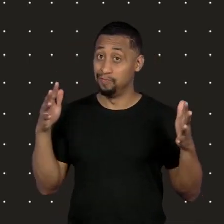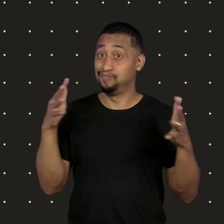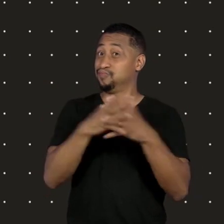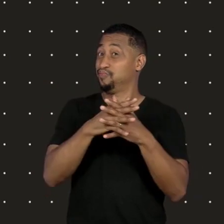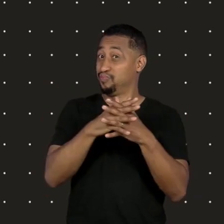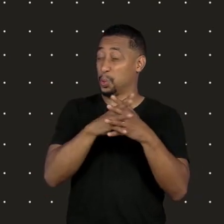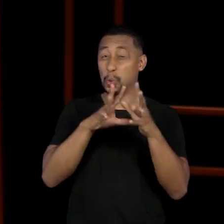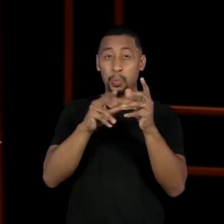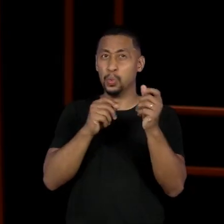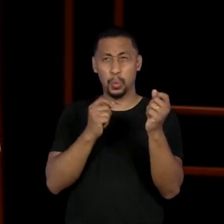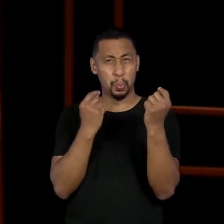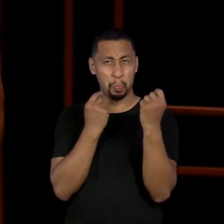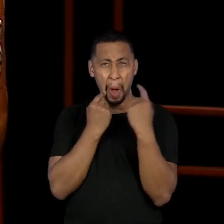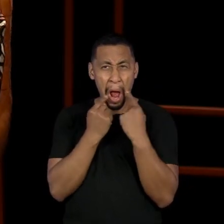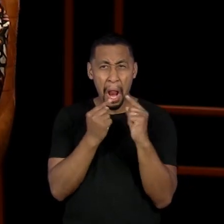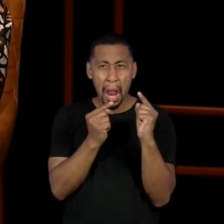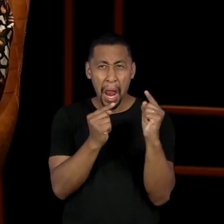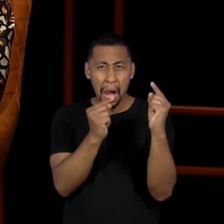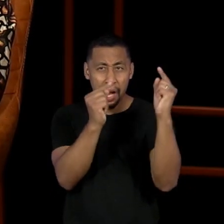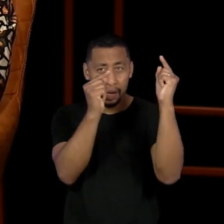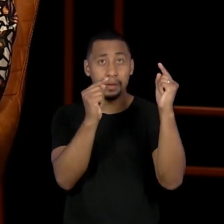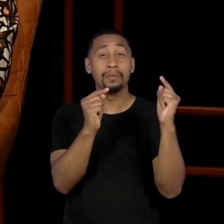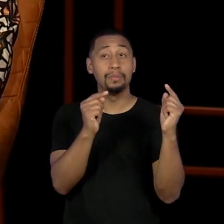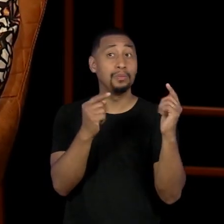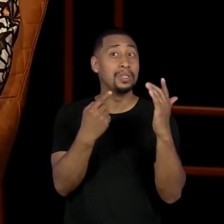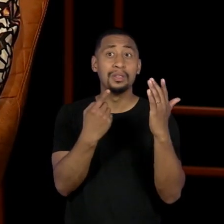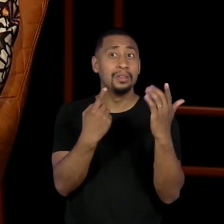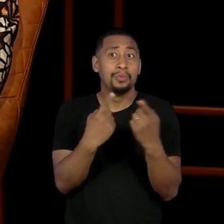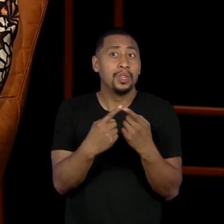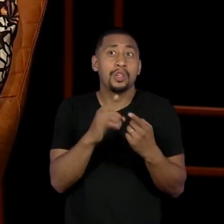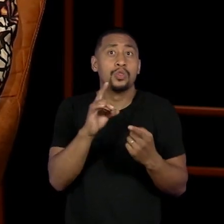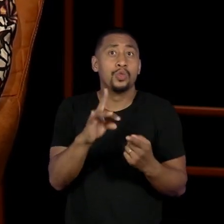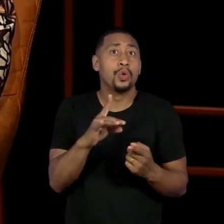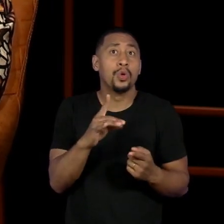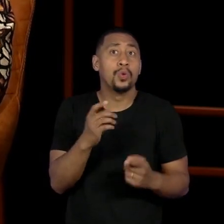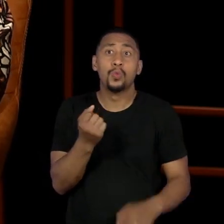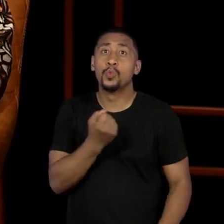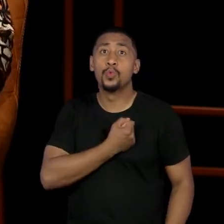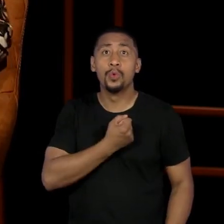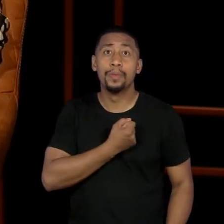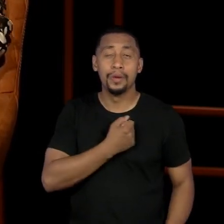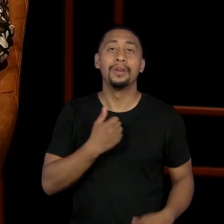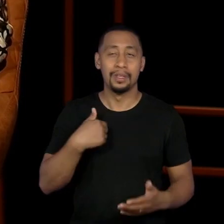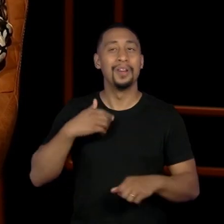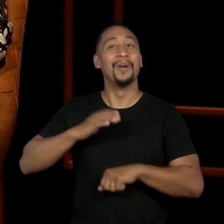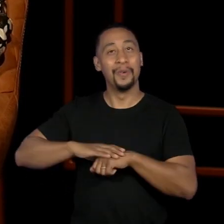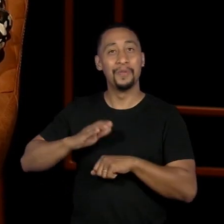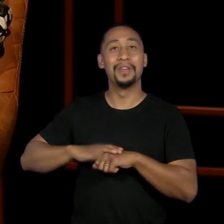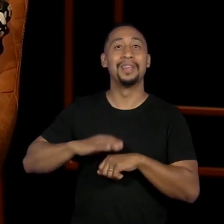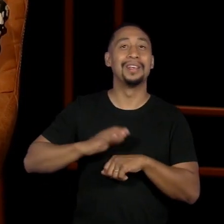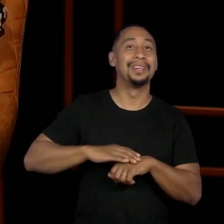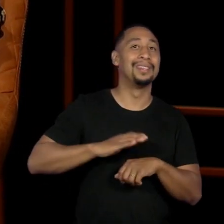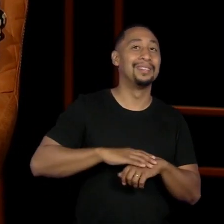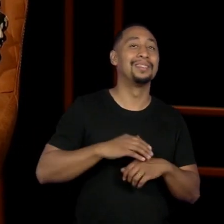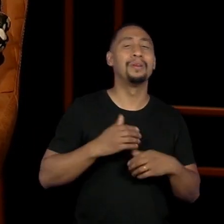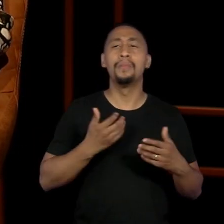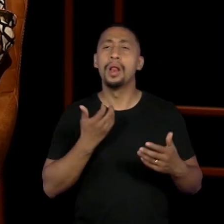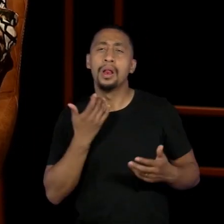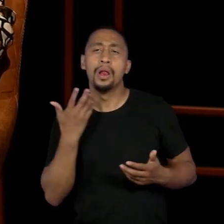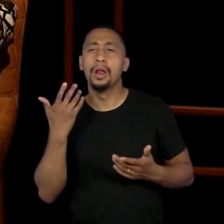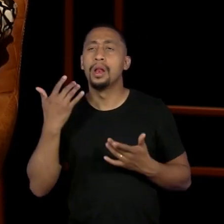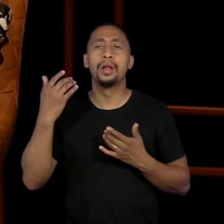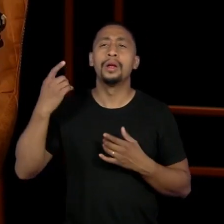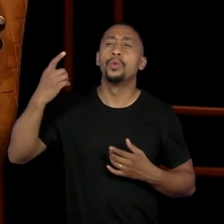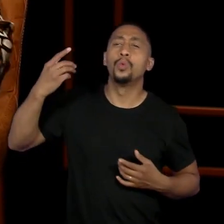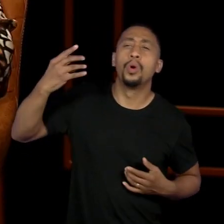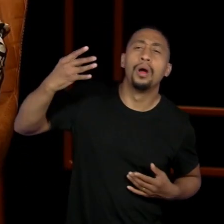números. Mas tem outro que são só cores, vermelho, amarelo e vermelho, azul. Só que eu fiz isso de uma forma